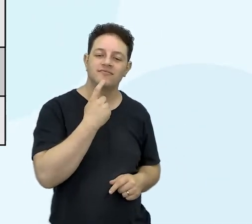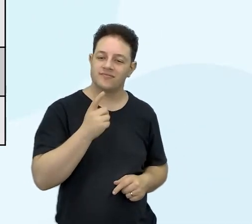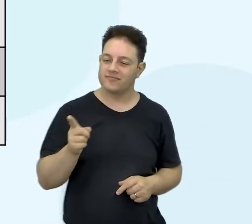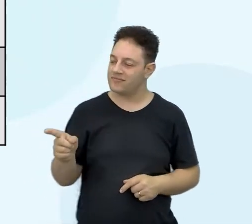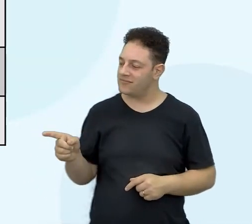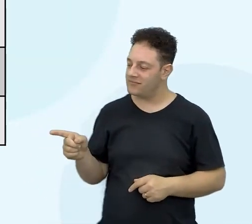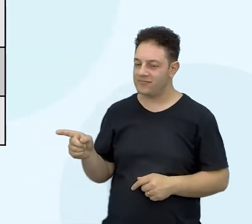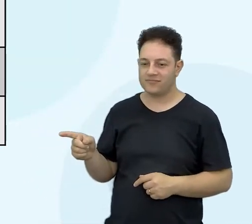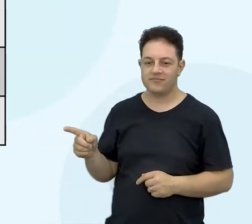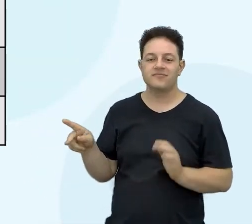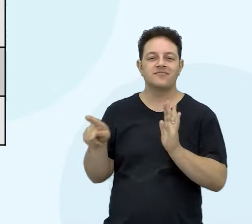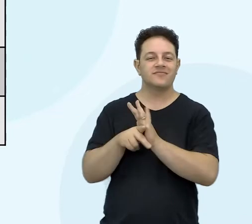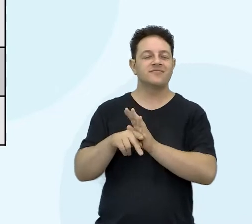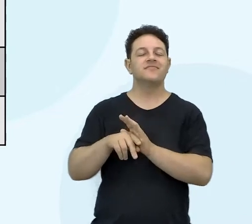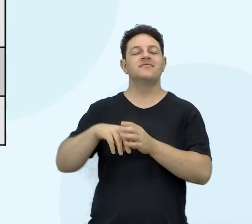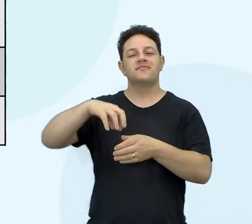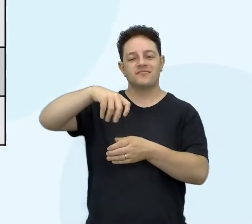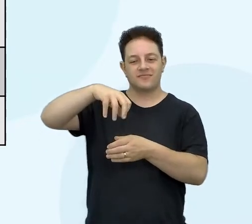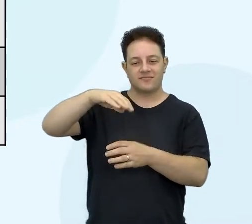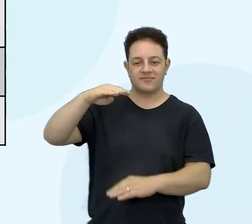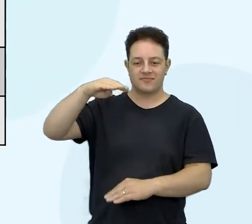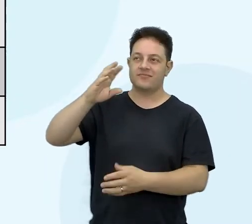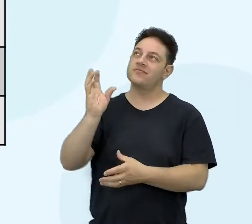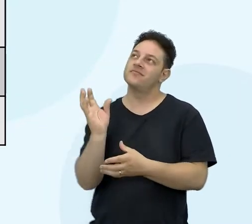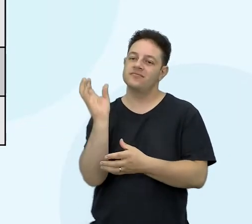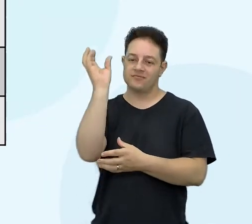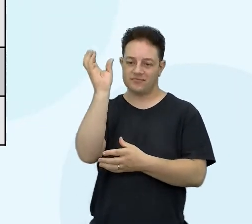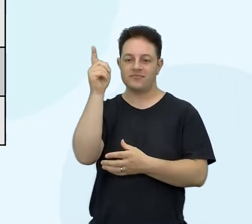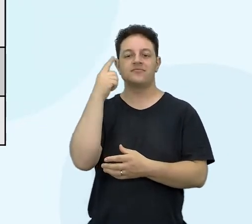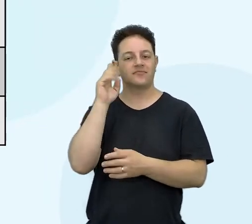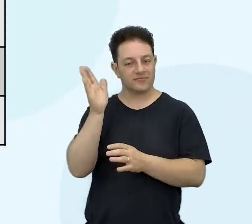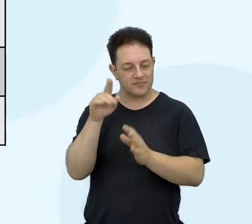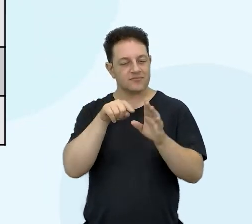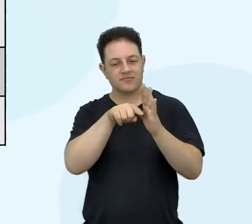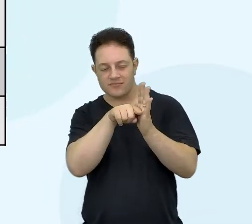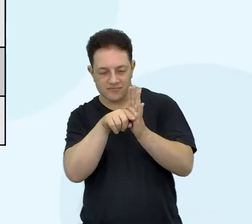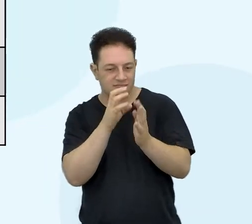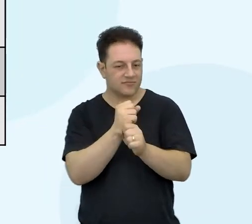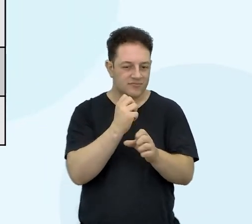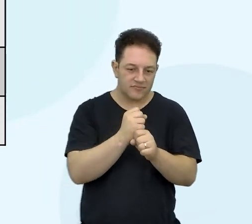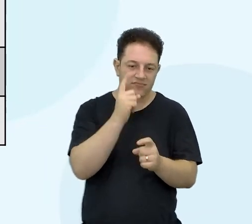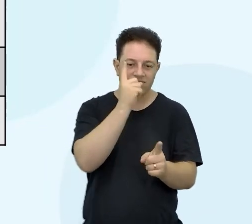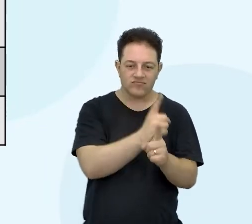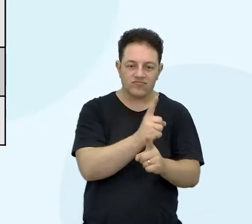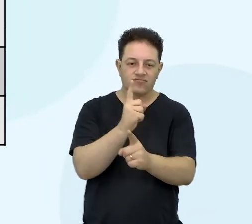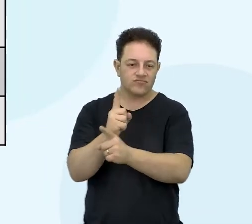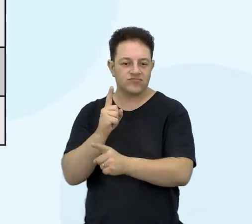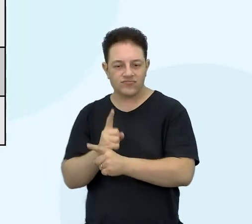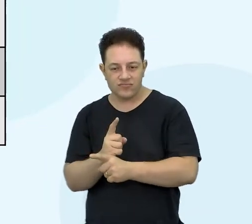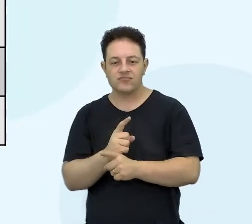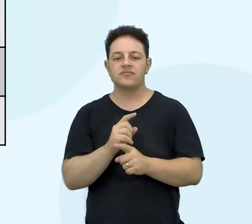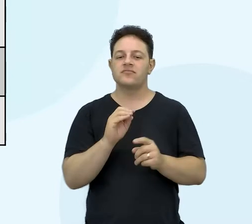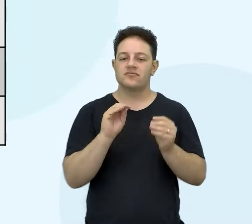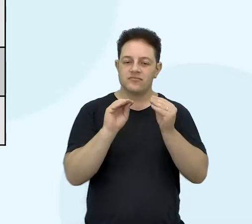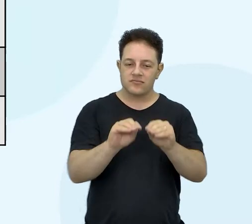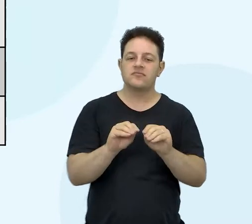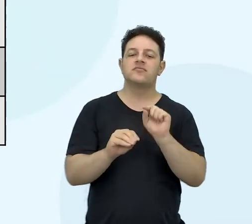lâmpada de Moser, que a gente também fez os cálculos, chegamos aí a algumas conclusões, né? Demarcamos